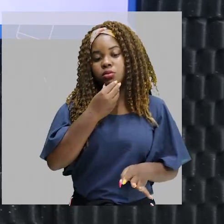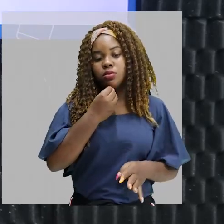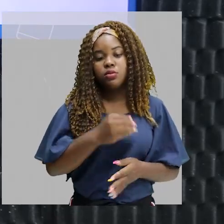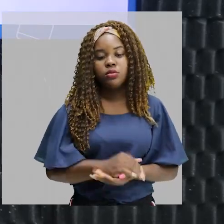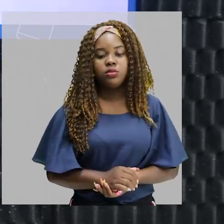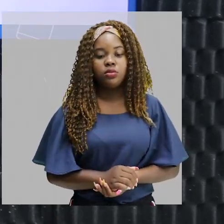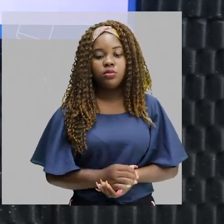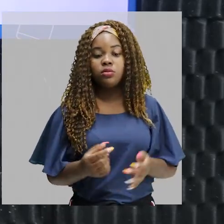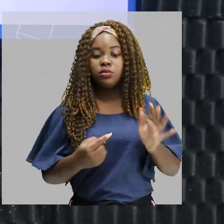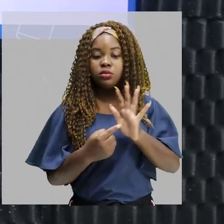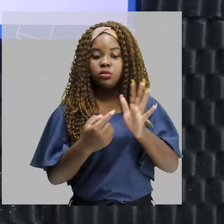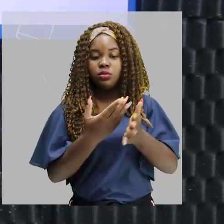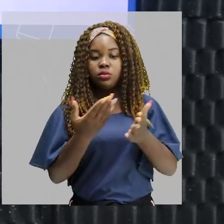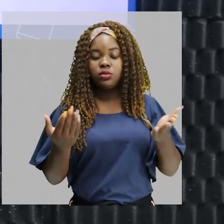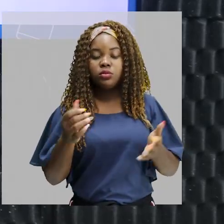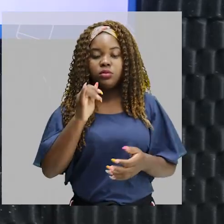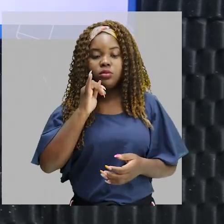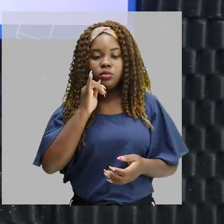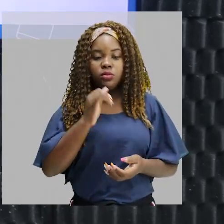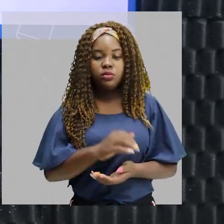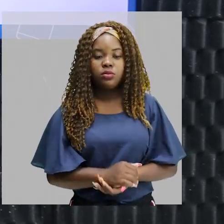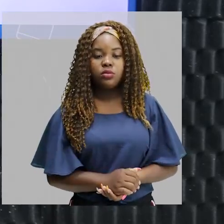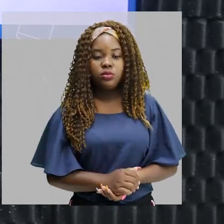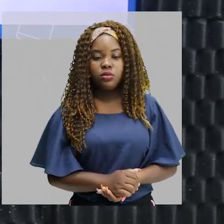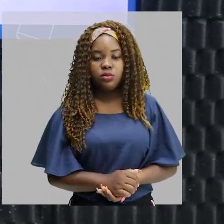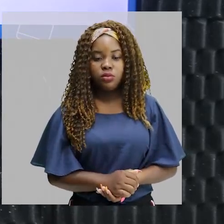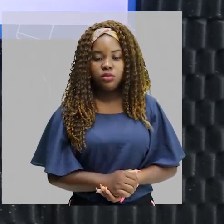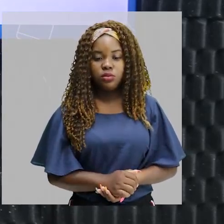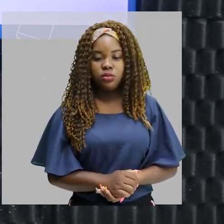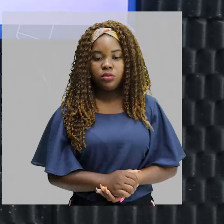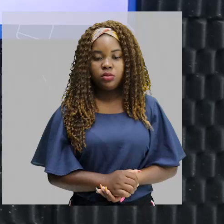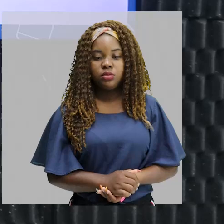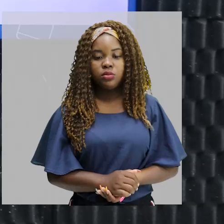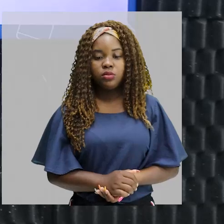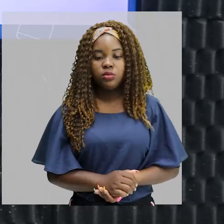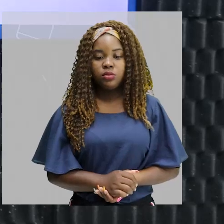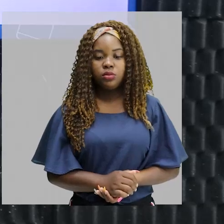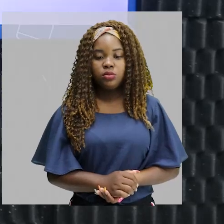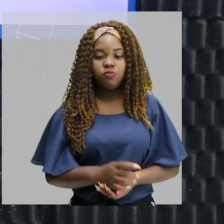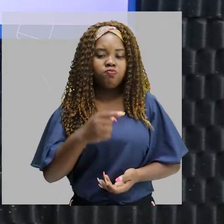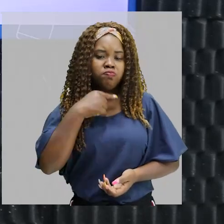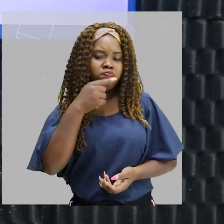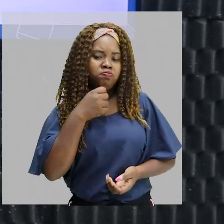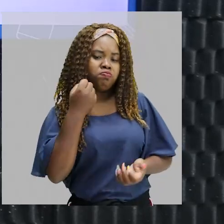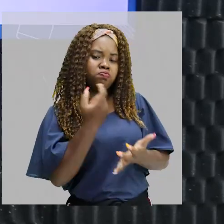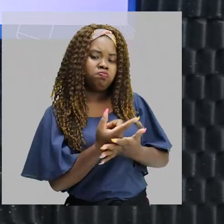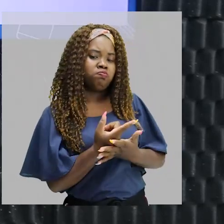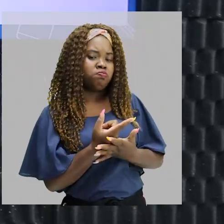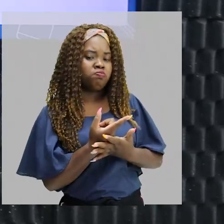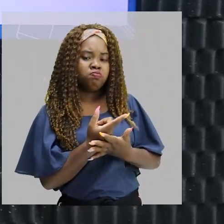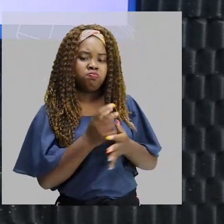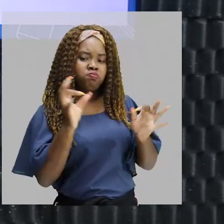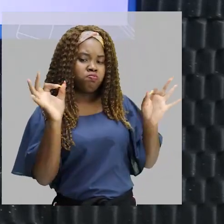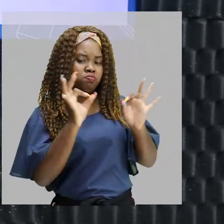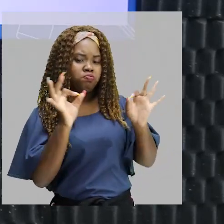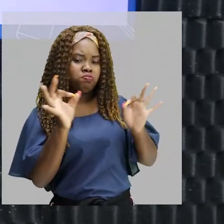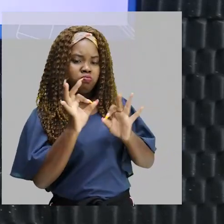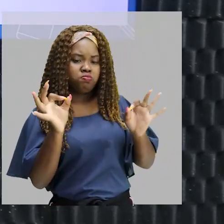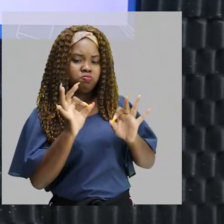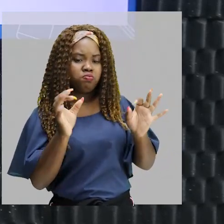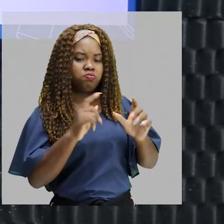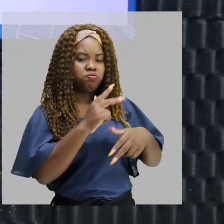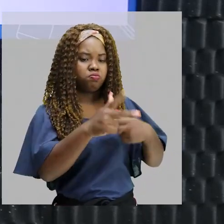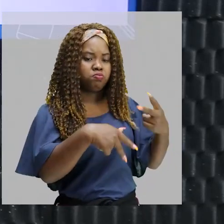aqui a gente vai mostrar no exemplo. Então, não é conseguido comprar-lhe nenhum regalo. Regalo é